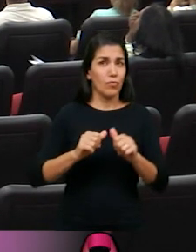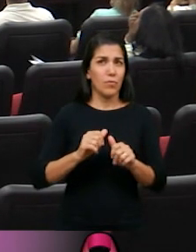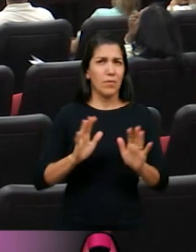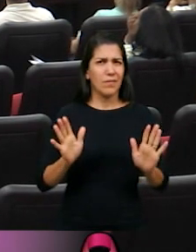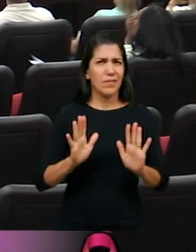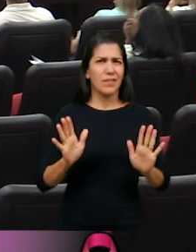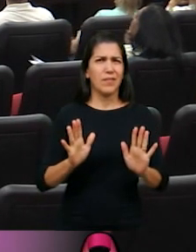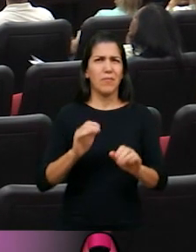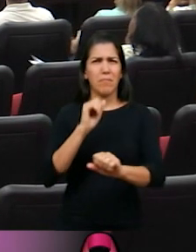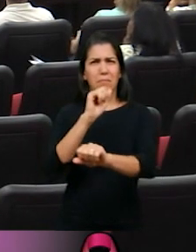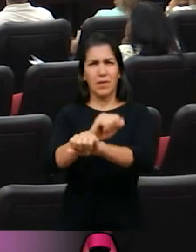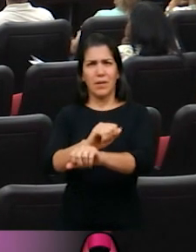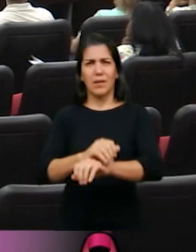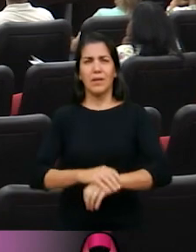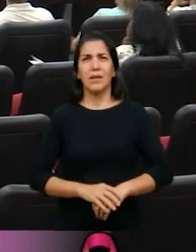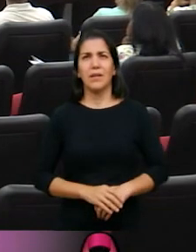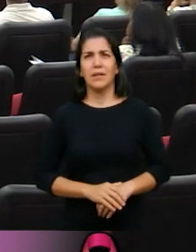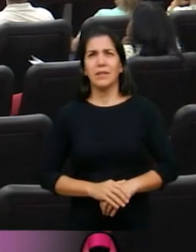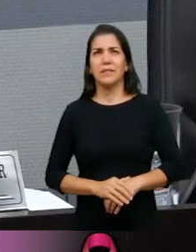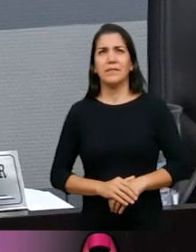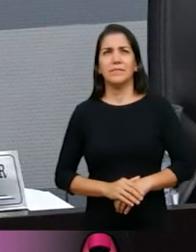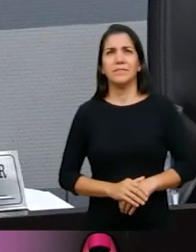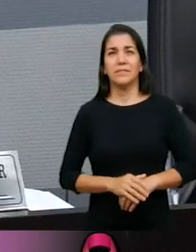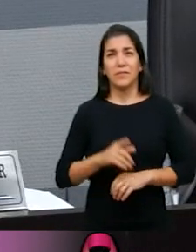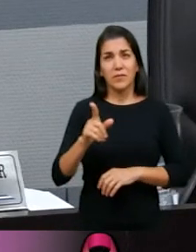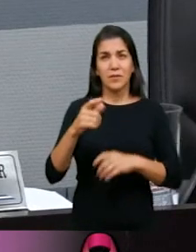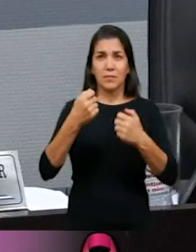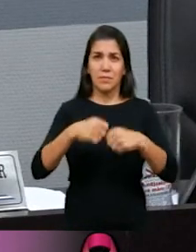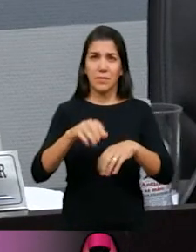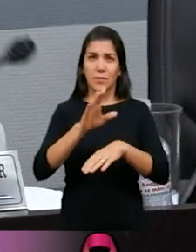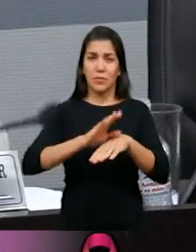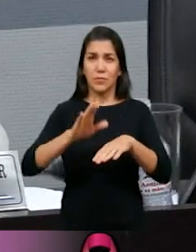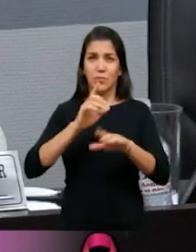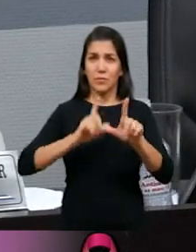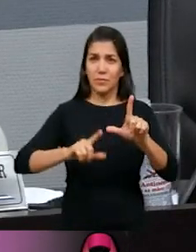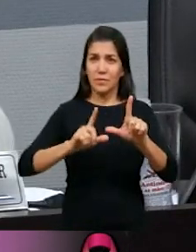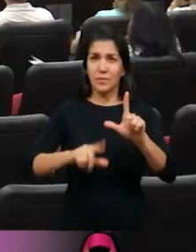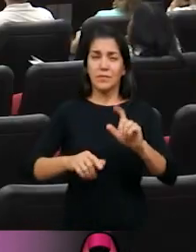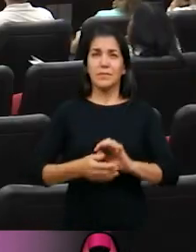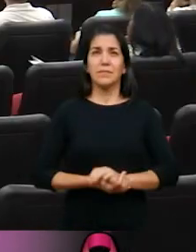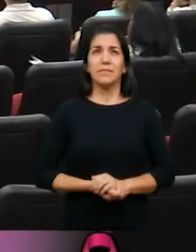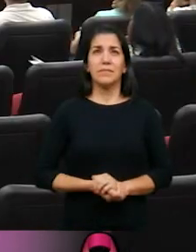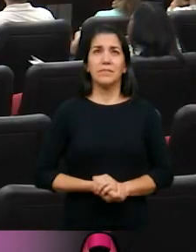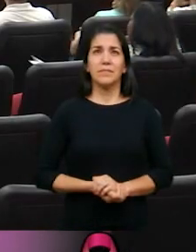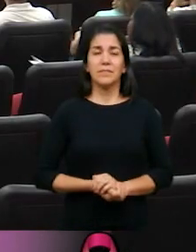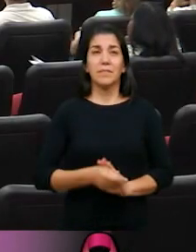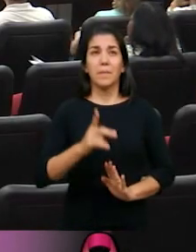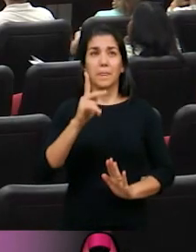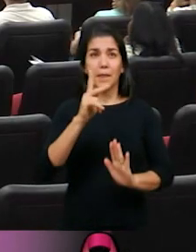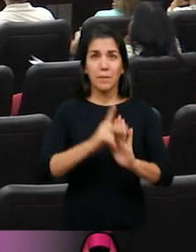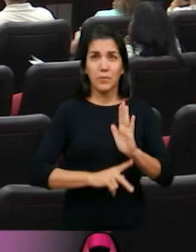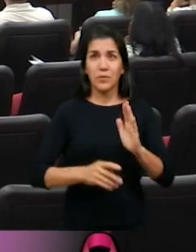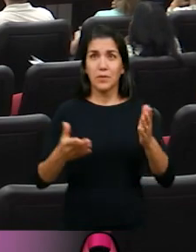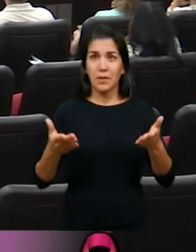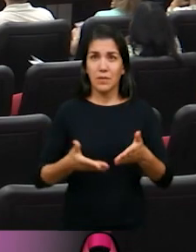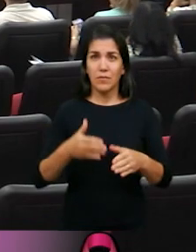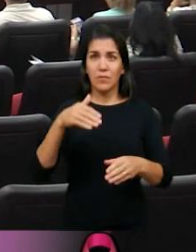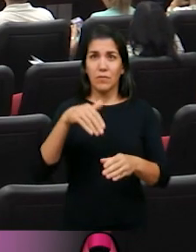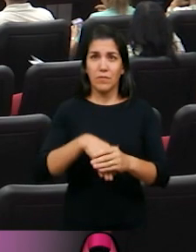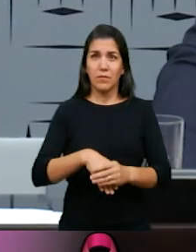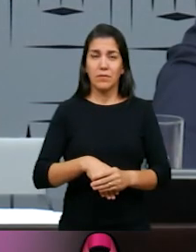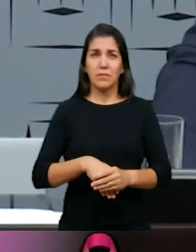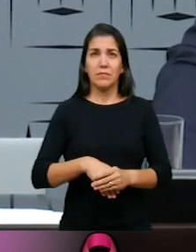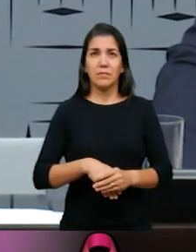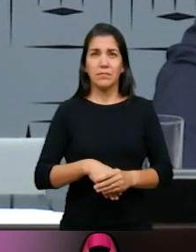Entendeu? Você tem que fazer curso vereador, de letras. Por favor. O projeto está